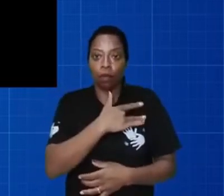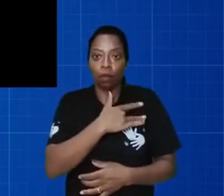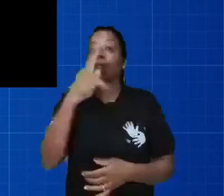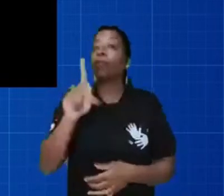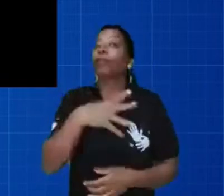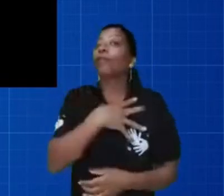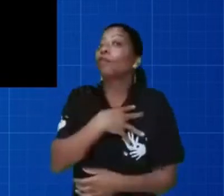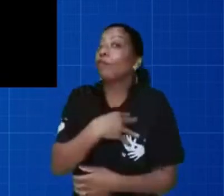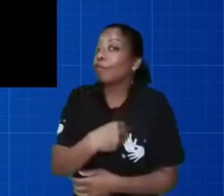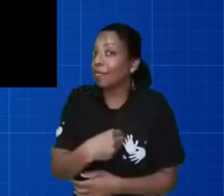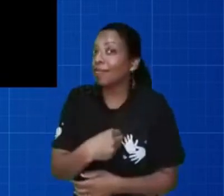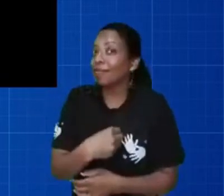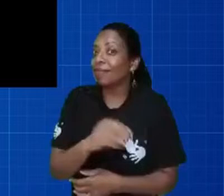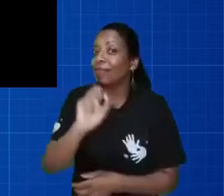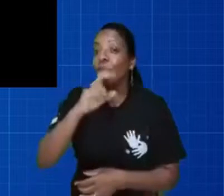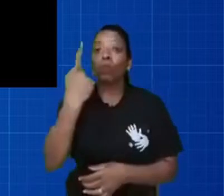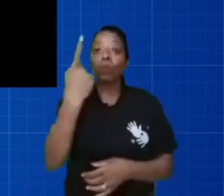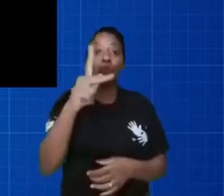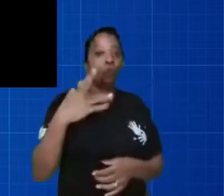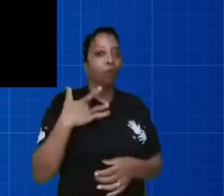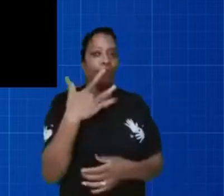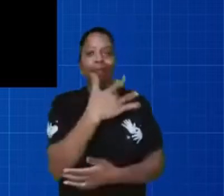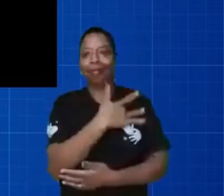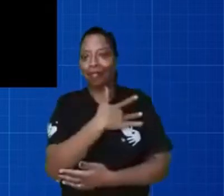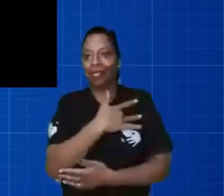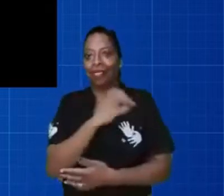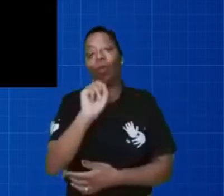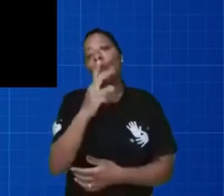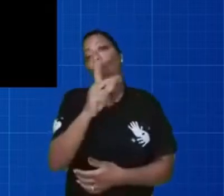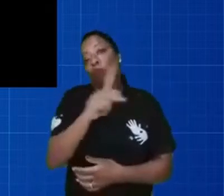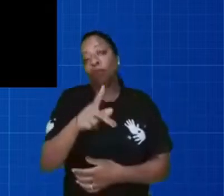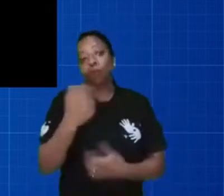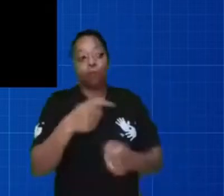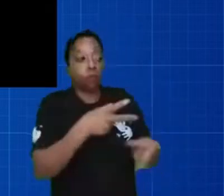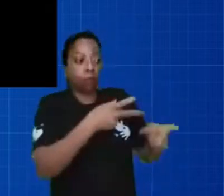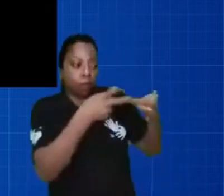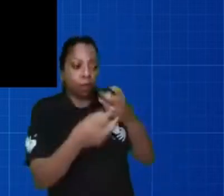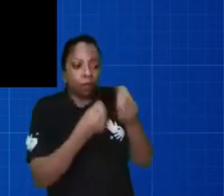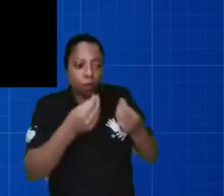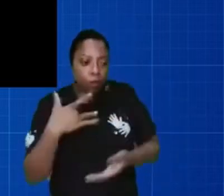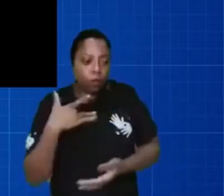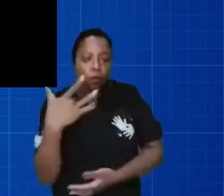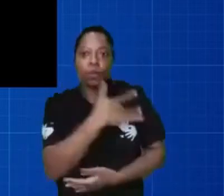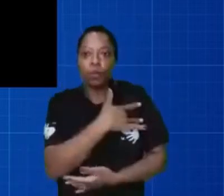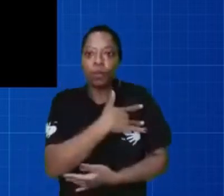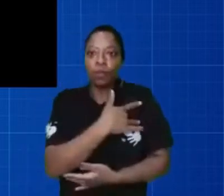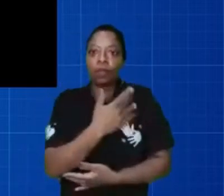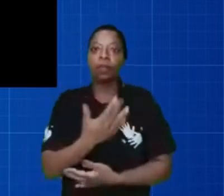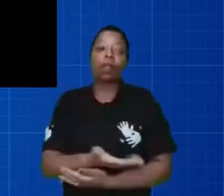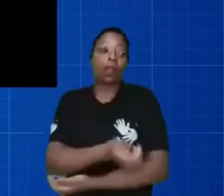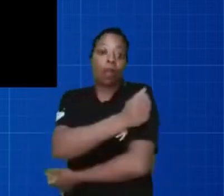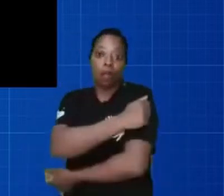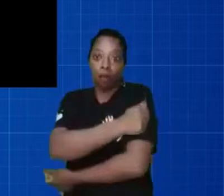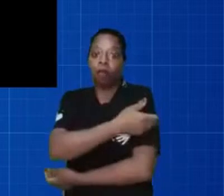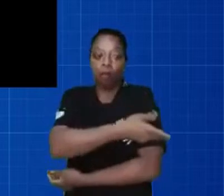do seu filho, né, no caso dos pais, como é que está a saúde dos seus alunos, no caso dos professores, que estão adentrando na escola, né, tendo